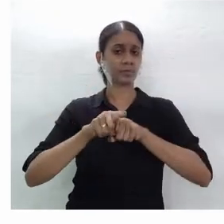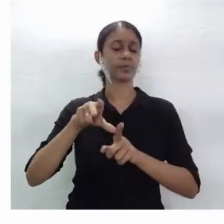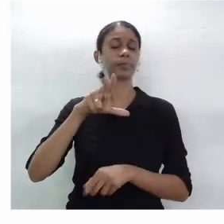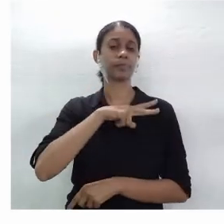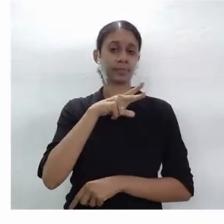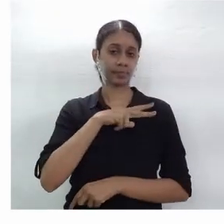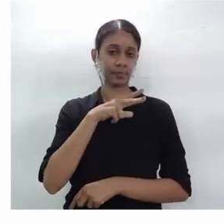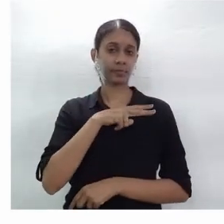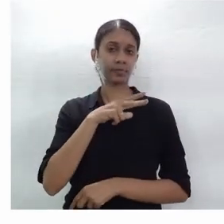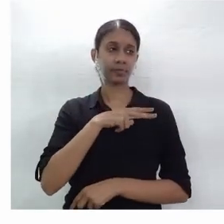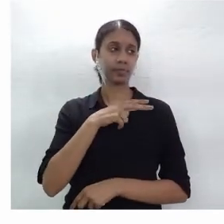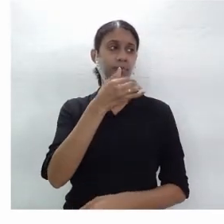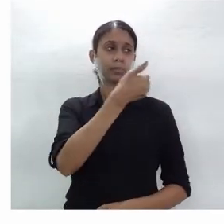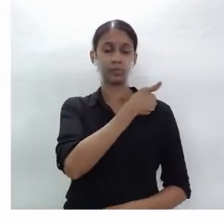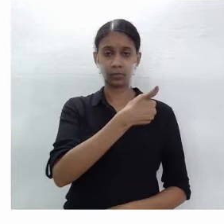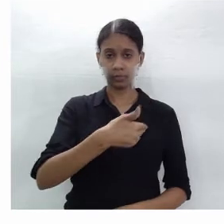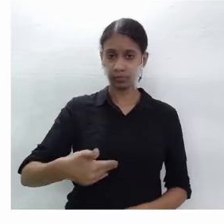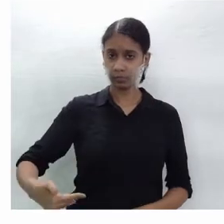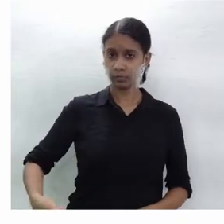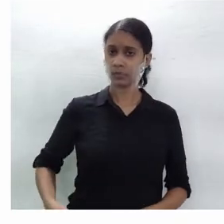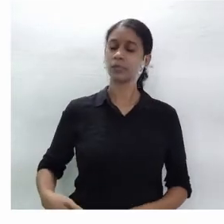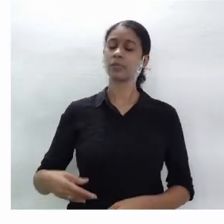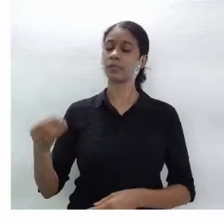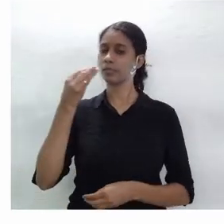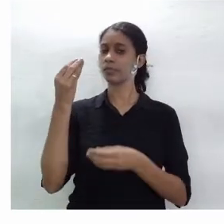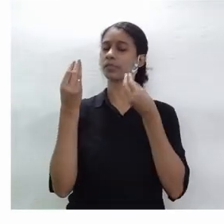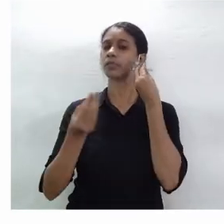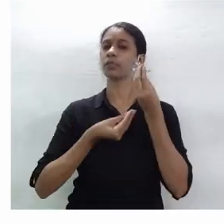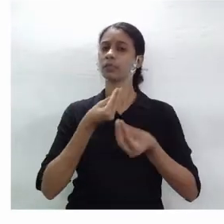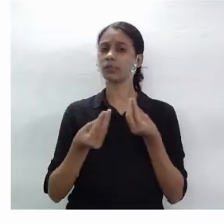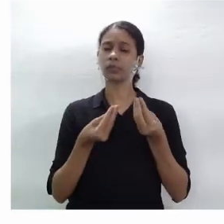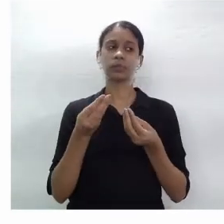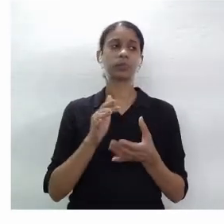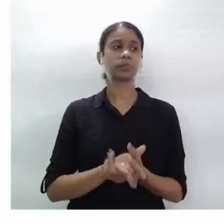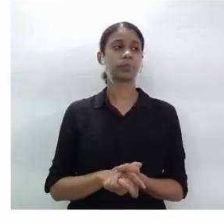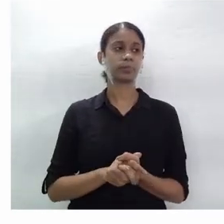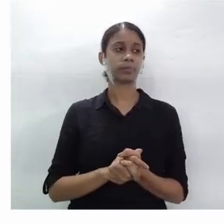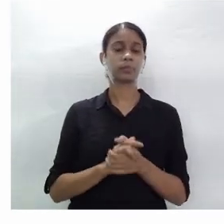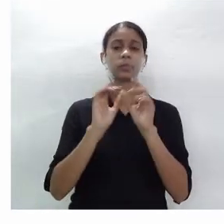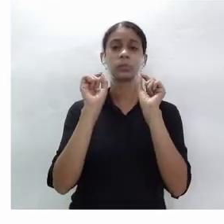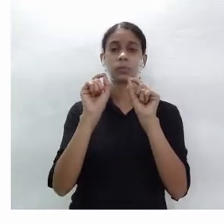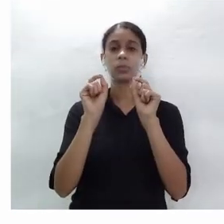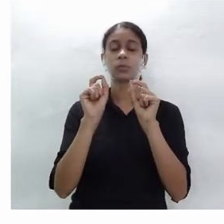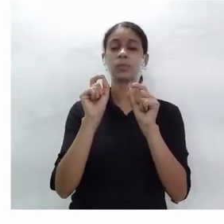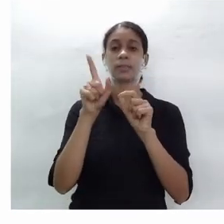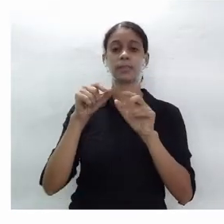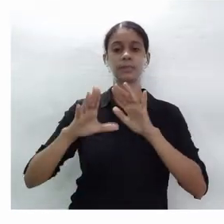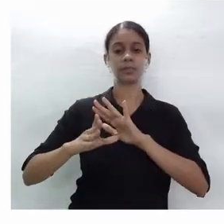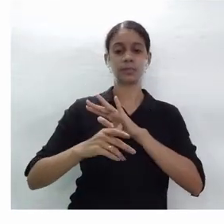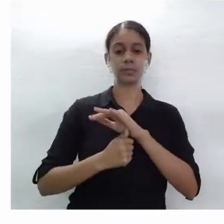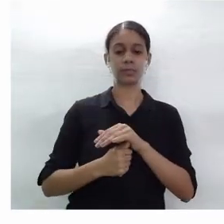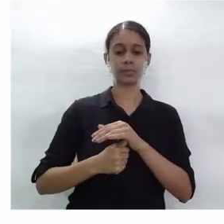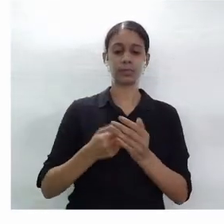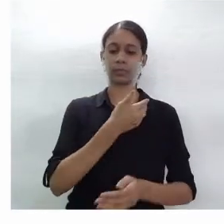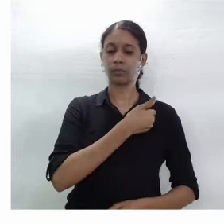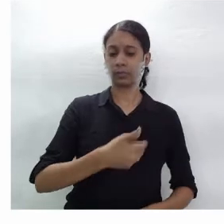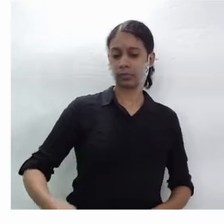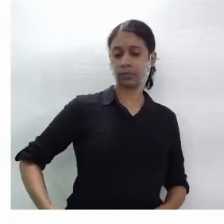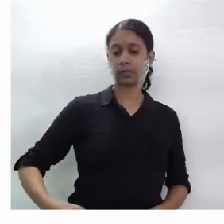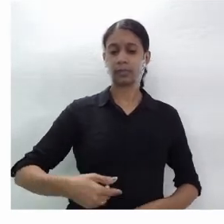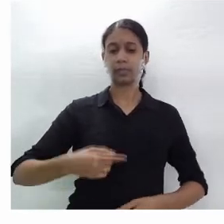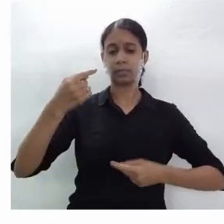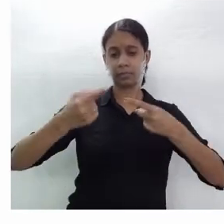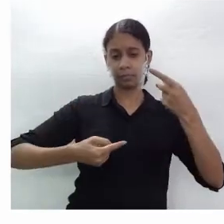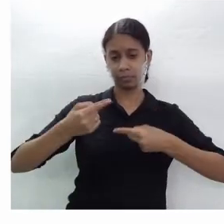Os governos frágeis. Tá? O que seria a corrupção nas esferas públicas e privadas? É porque nós